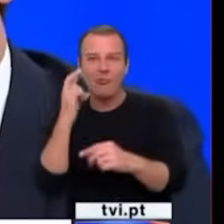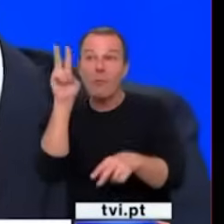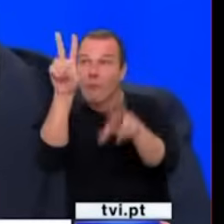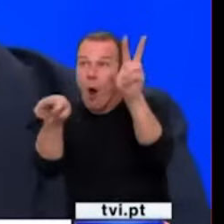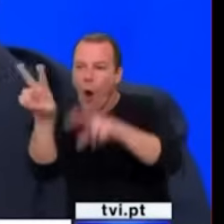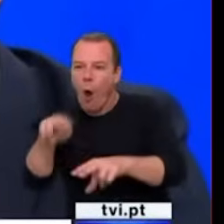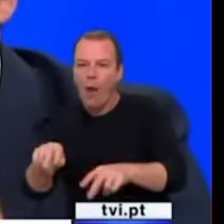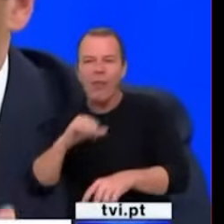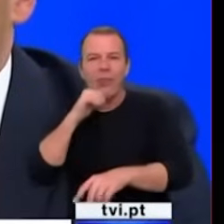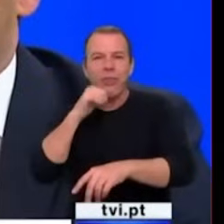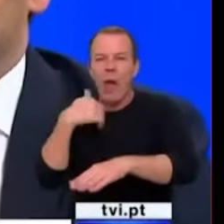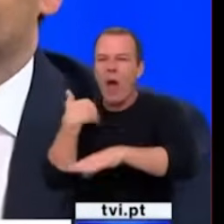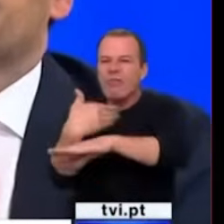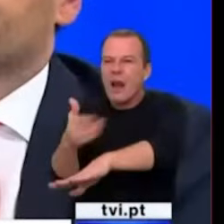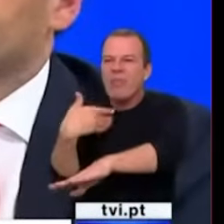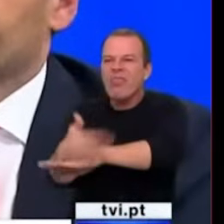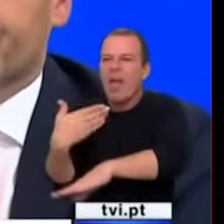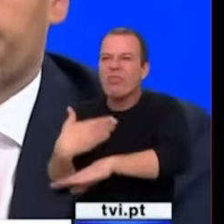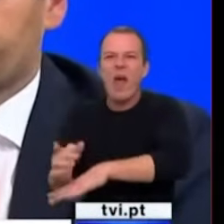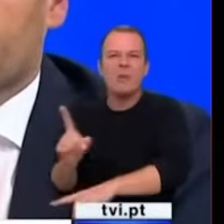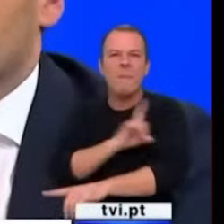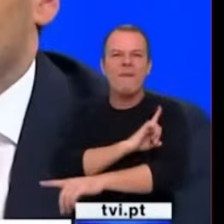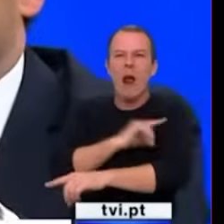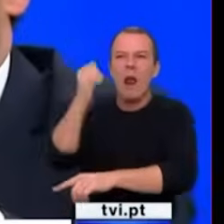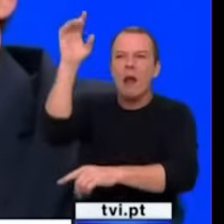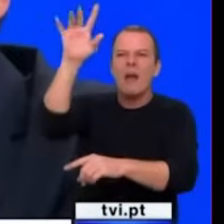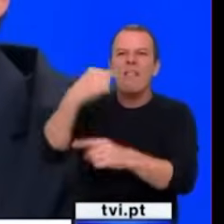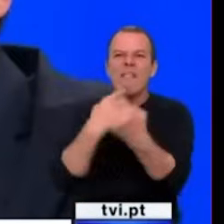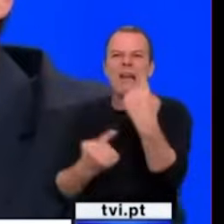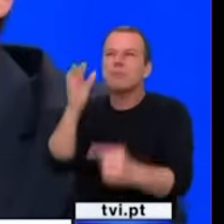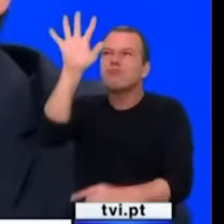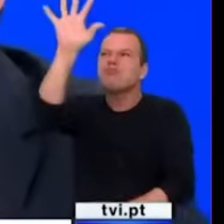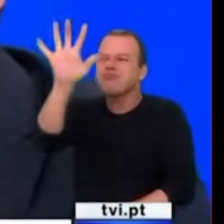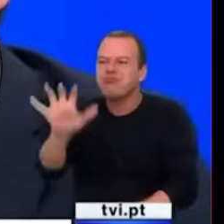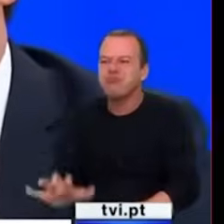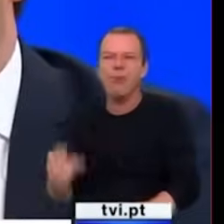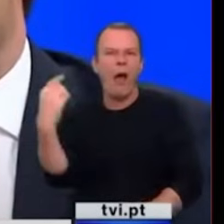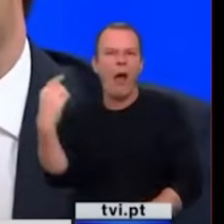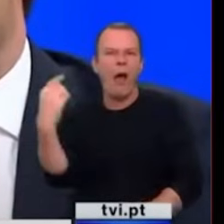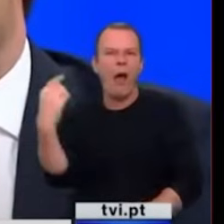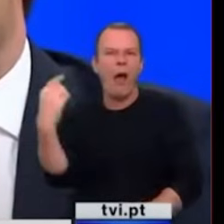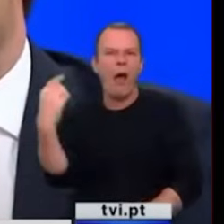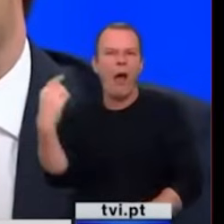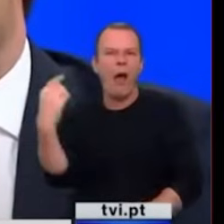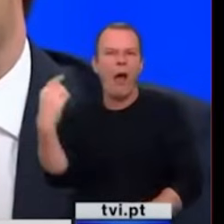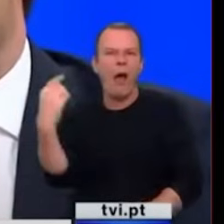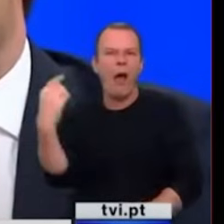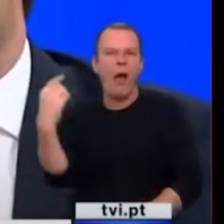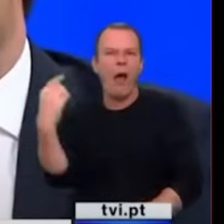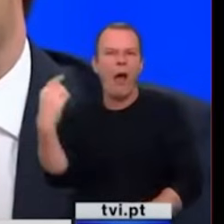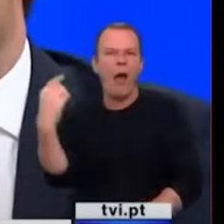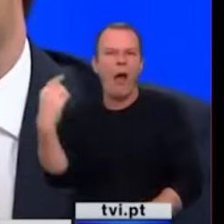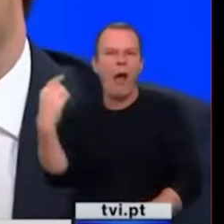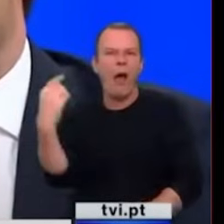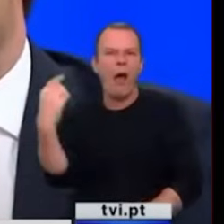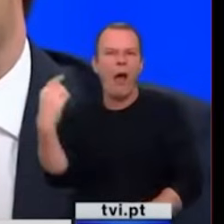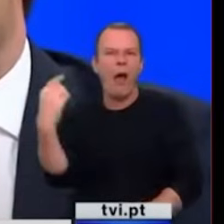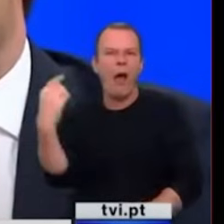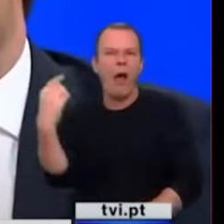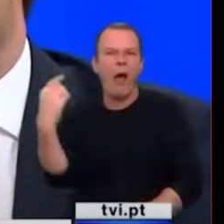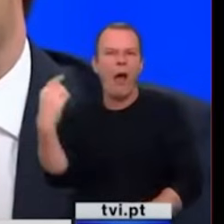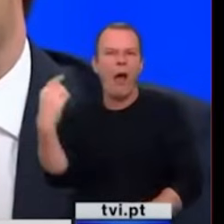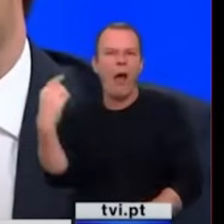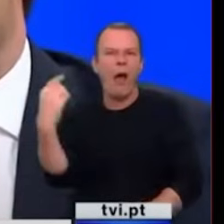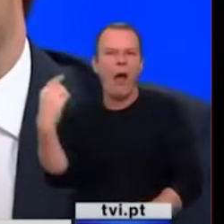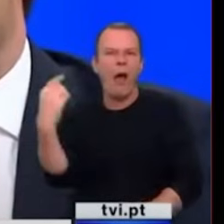atrasos no privado essa é uma ilusão é enganar as pessoas alá André Ventura o Dena White saiu do do podcast do